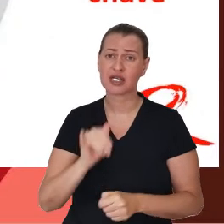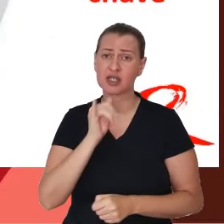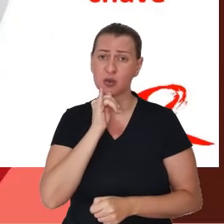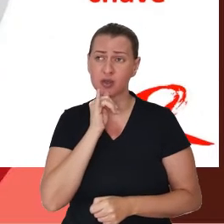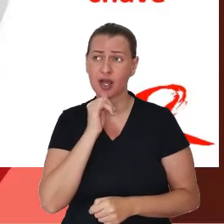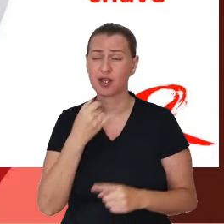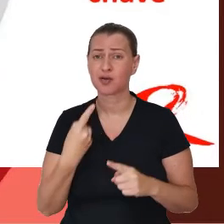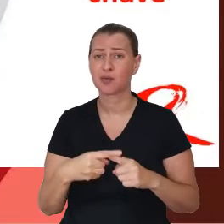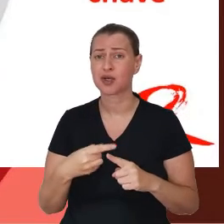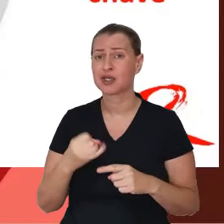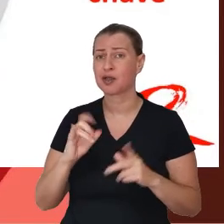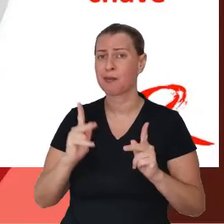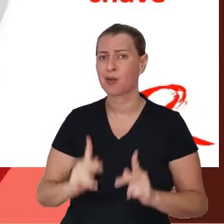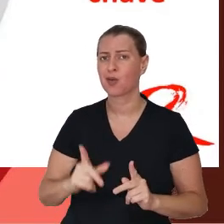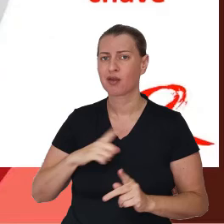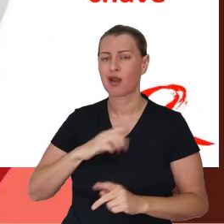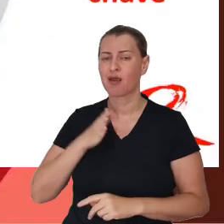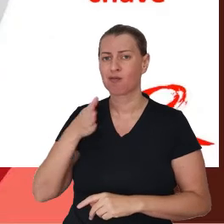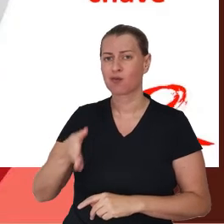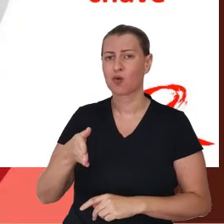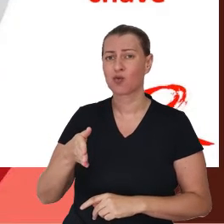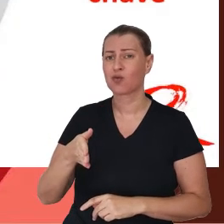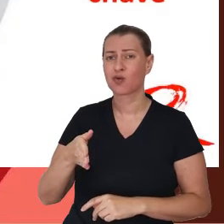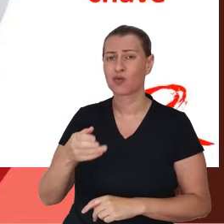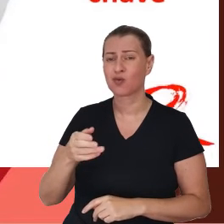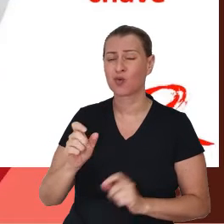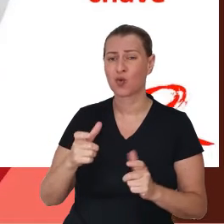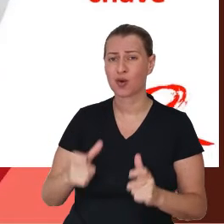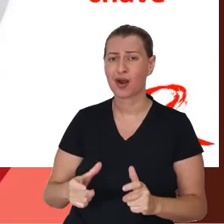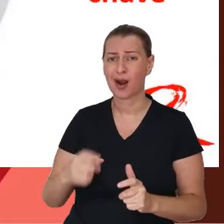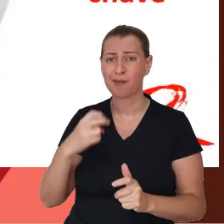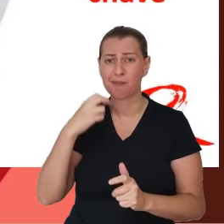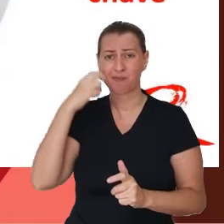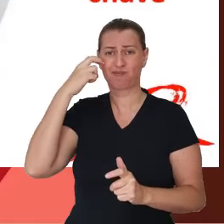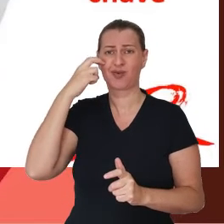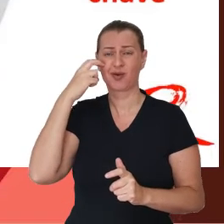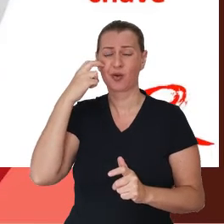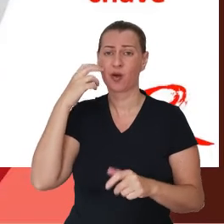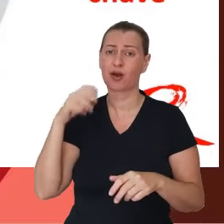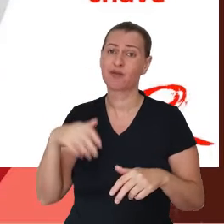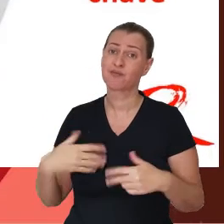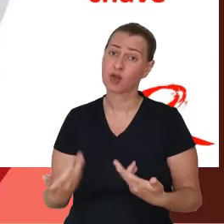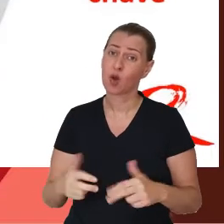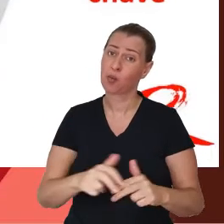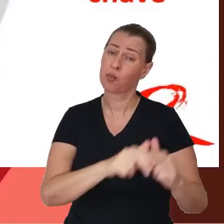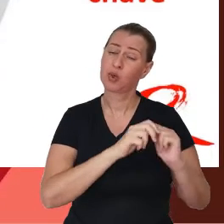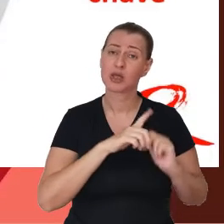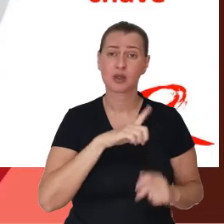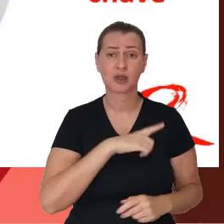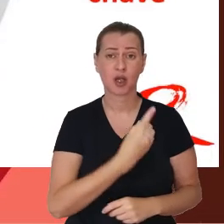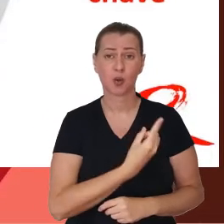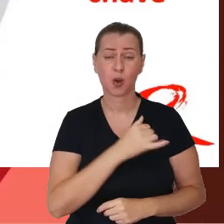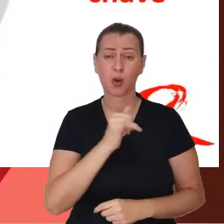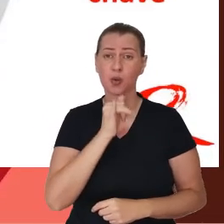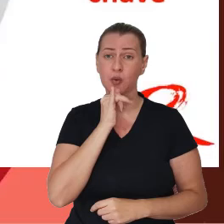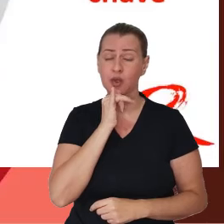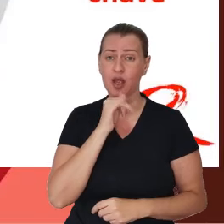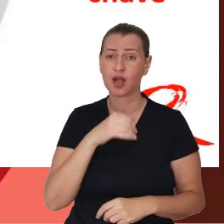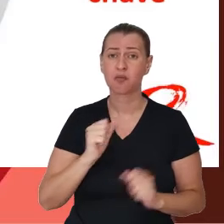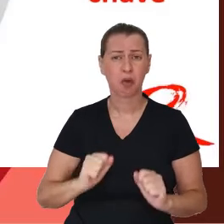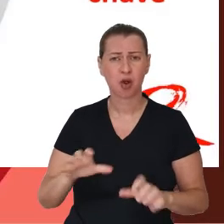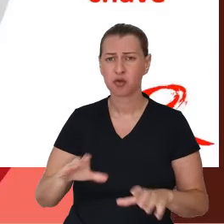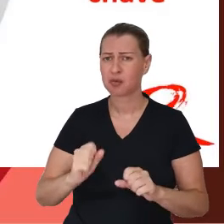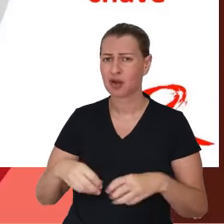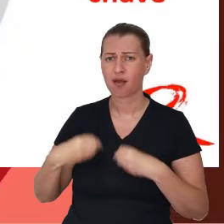vergonha, enfim. Então, a pessoa pode levar esse autoteste para ela para alguma parceria, ou para um filho, um amigo,